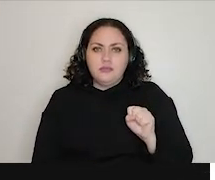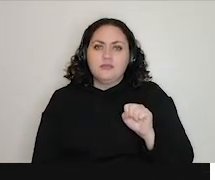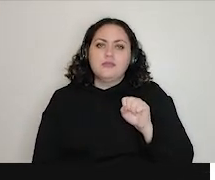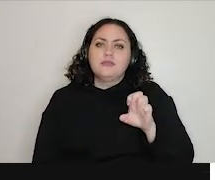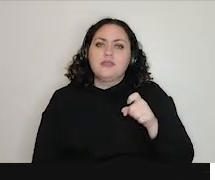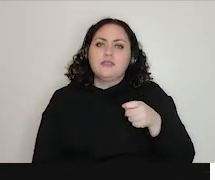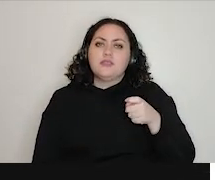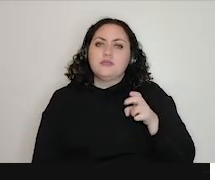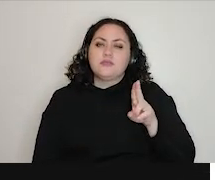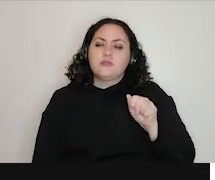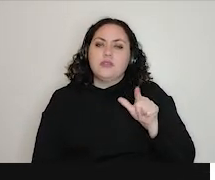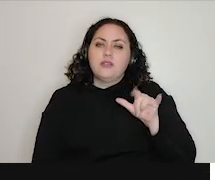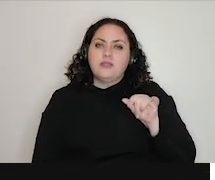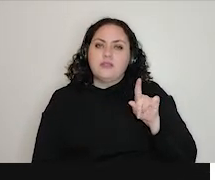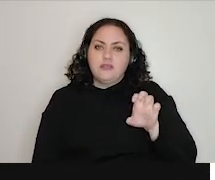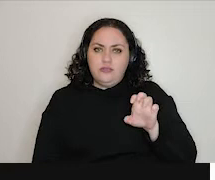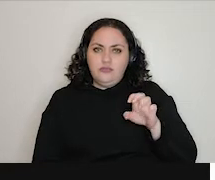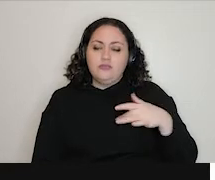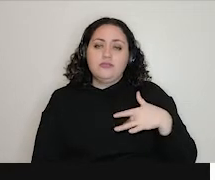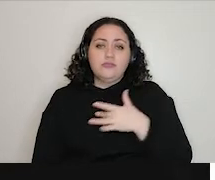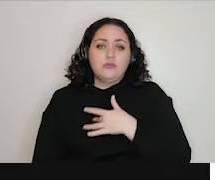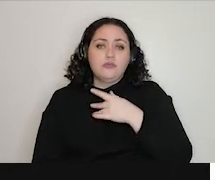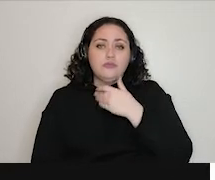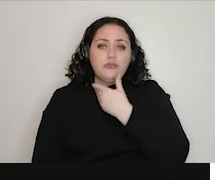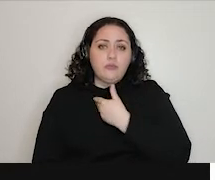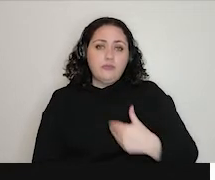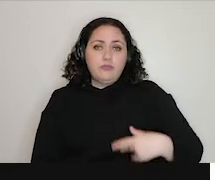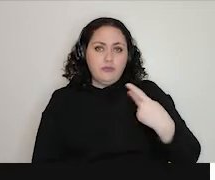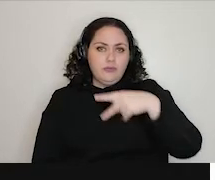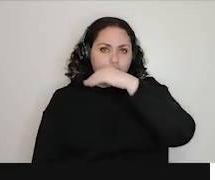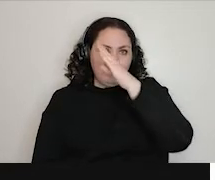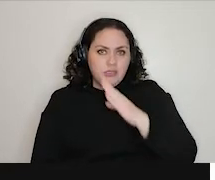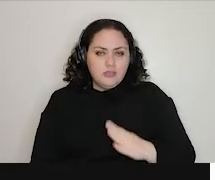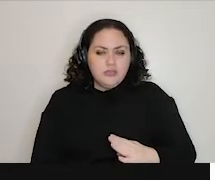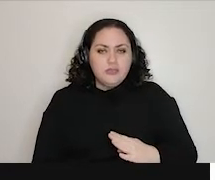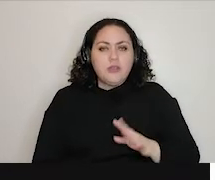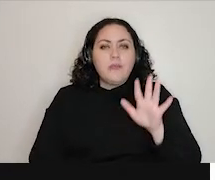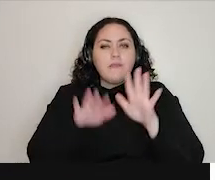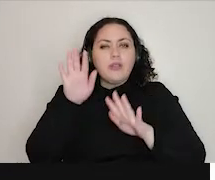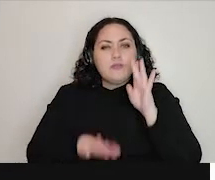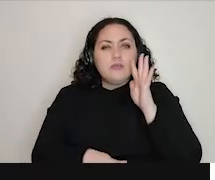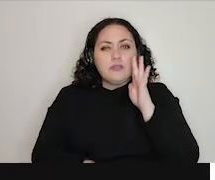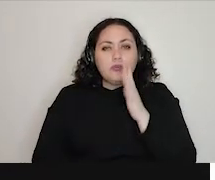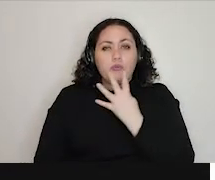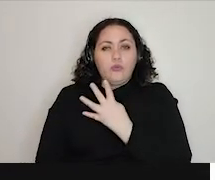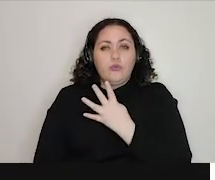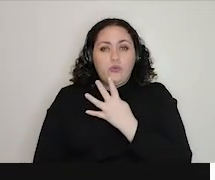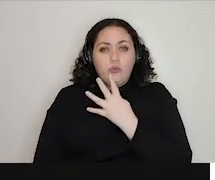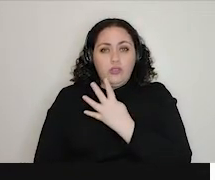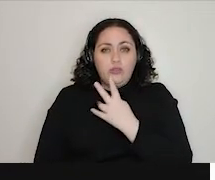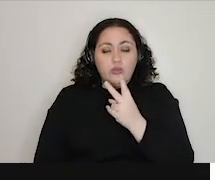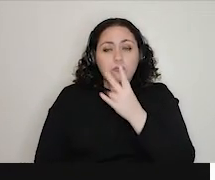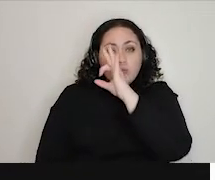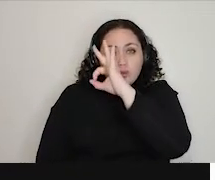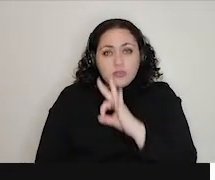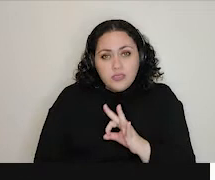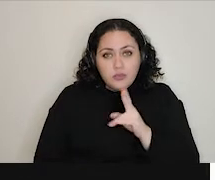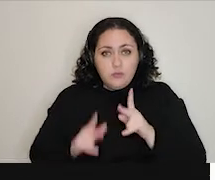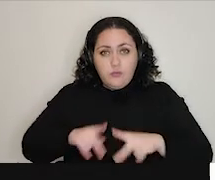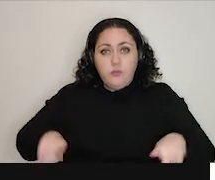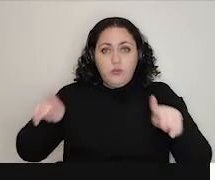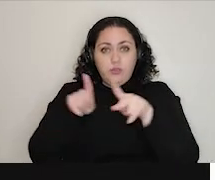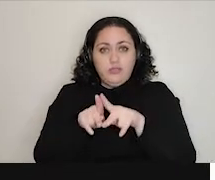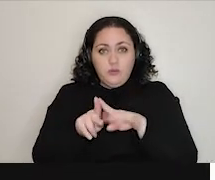Transsexualidade e Saúde Pública no Brasil, que estima, tá, que 42% da população trans já tentou